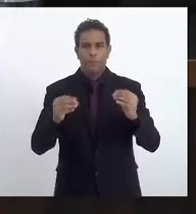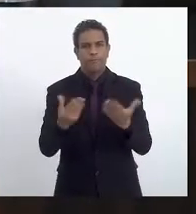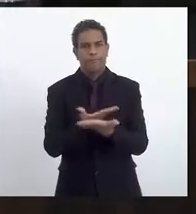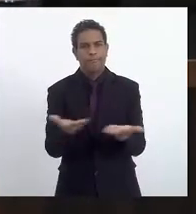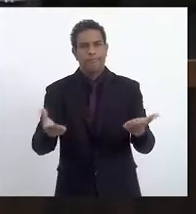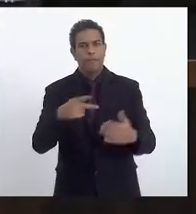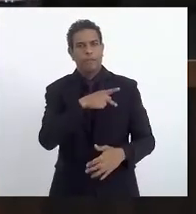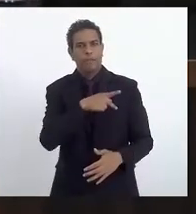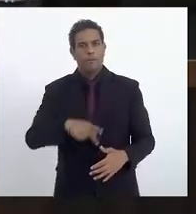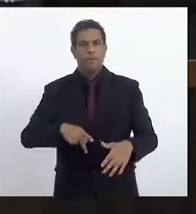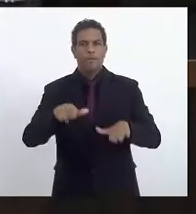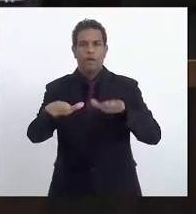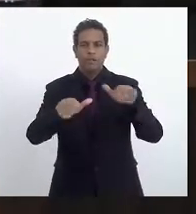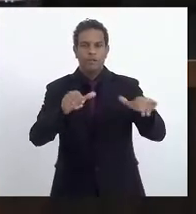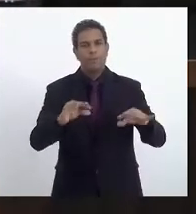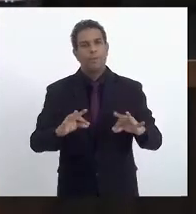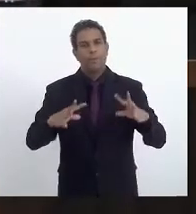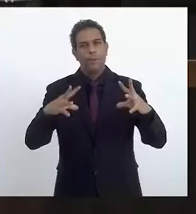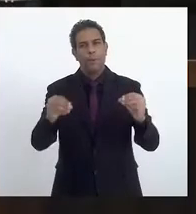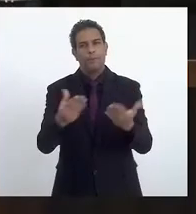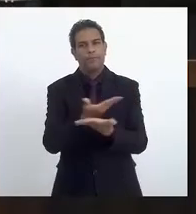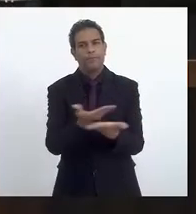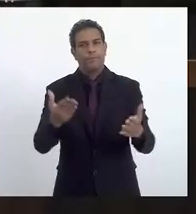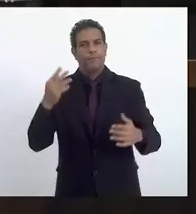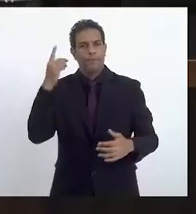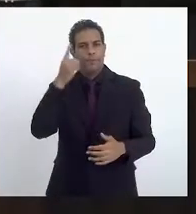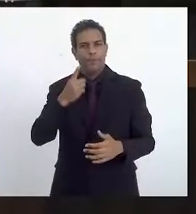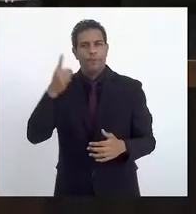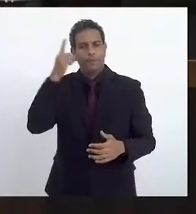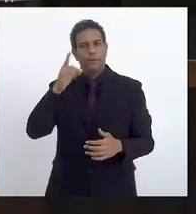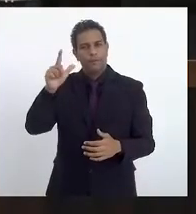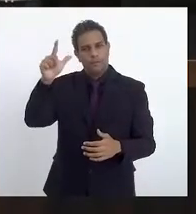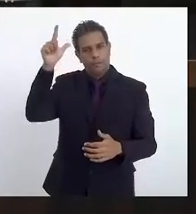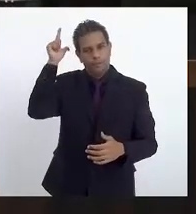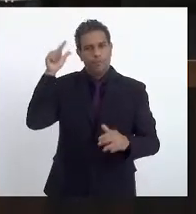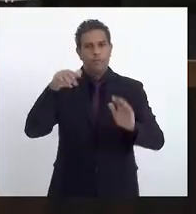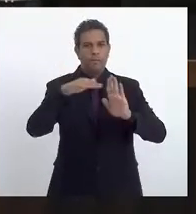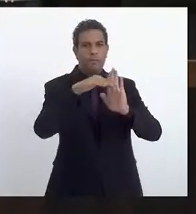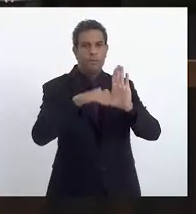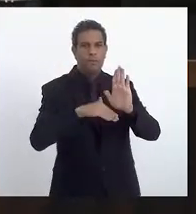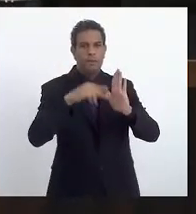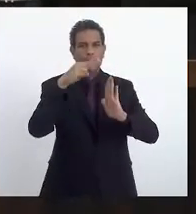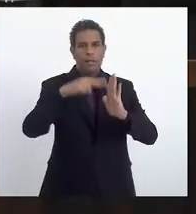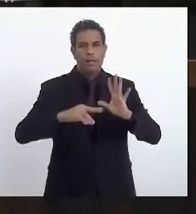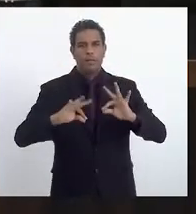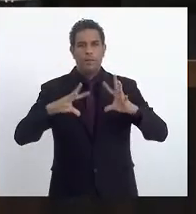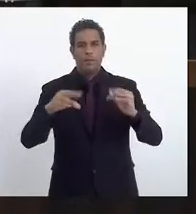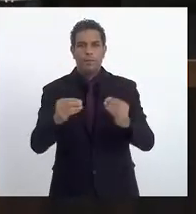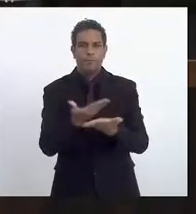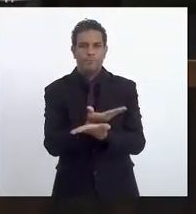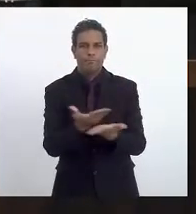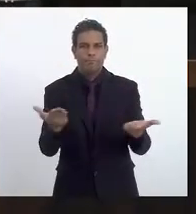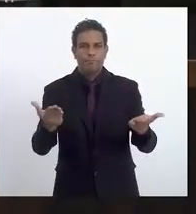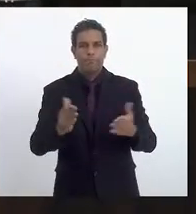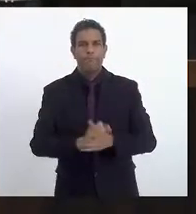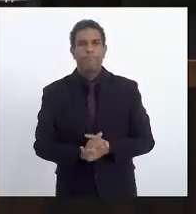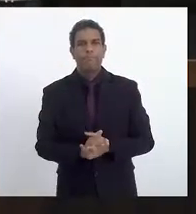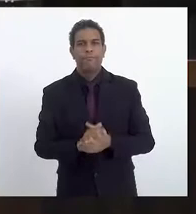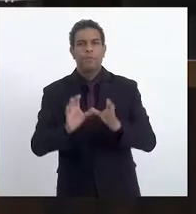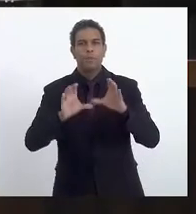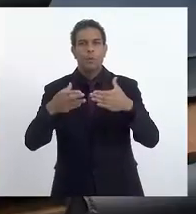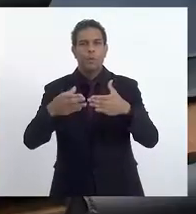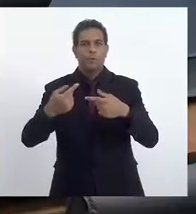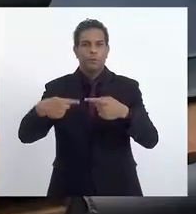a presidência convida o senhor Deputado Luiz Paulo para fazer a leitura da ata da sessão